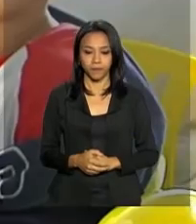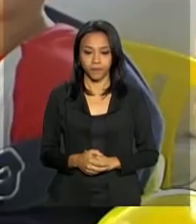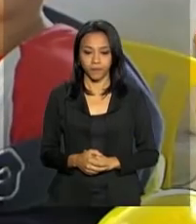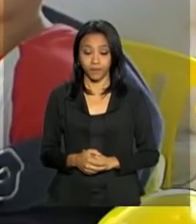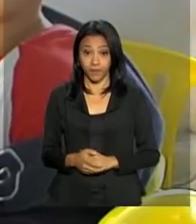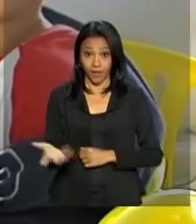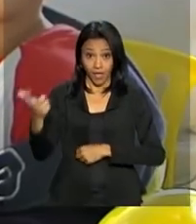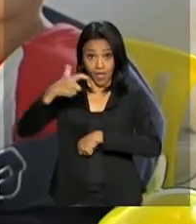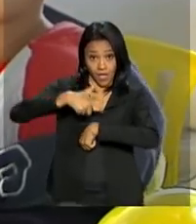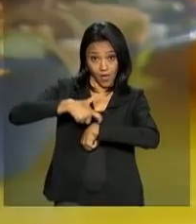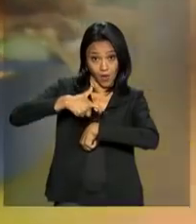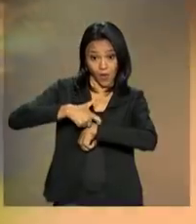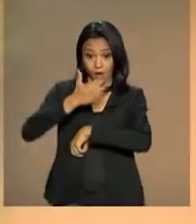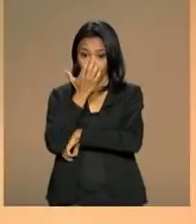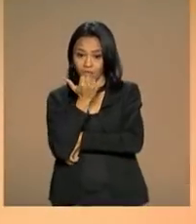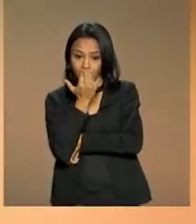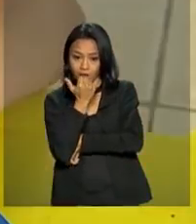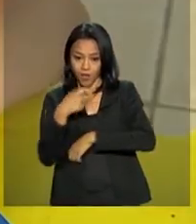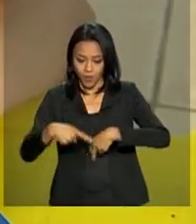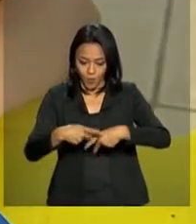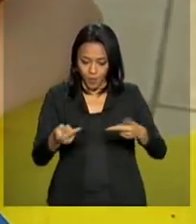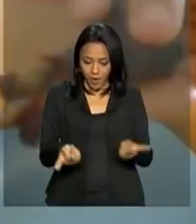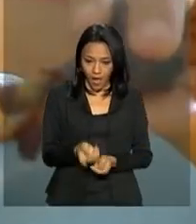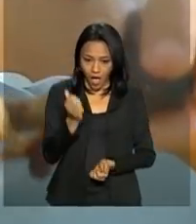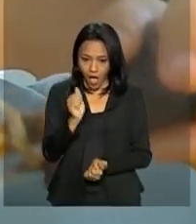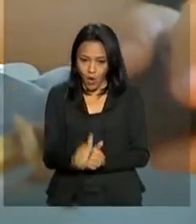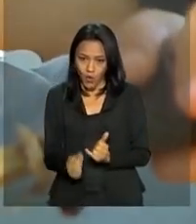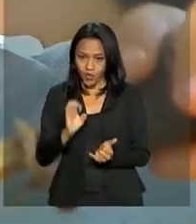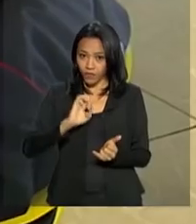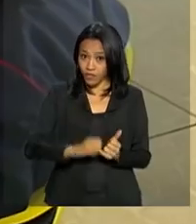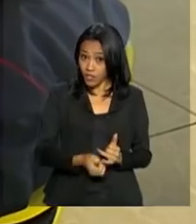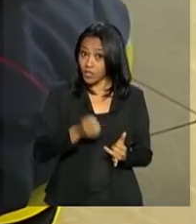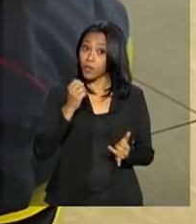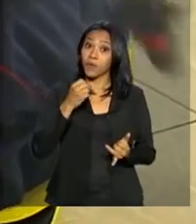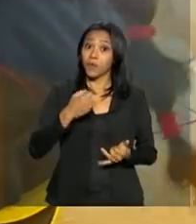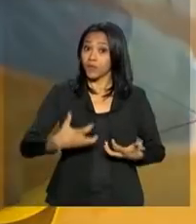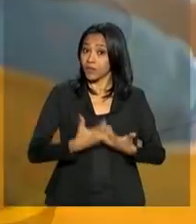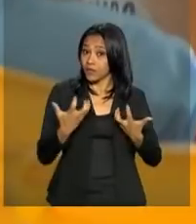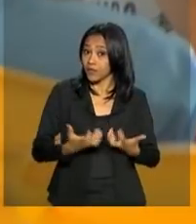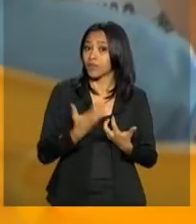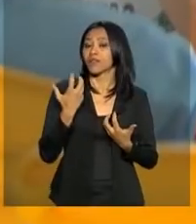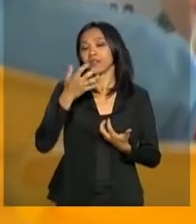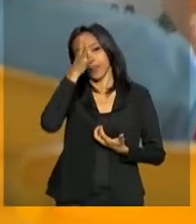é hora do almoço no prato arroz feijão frango e salada